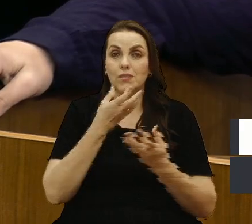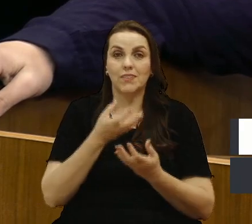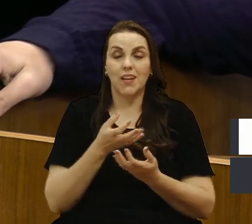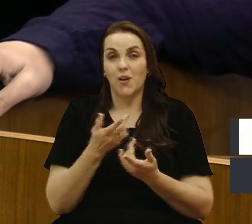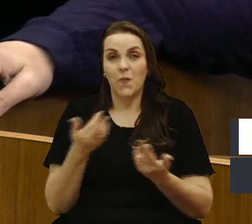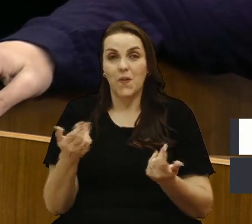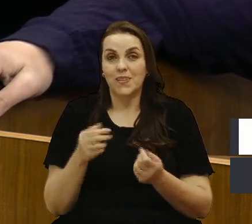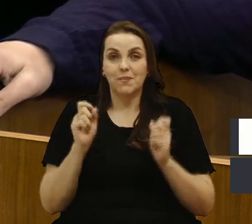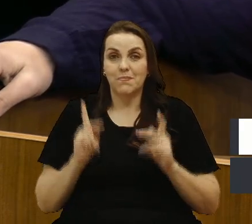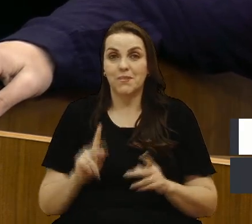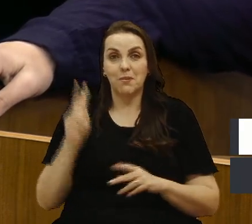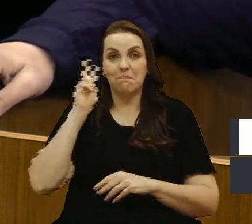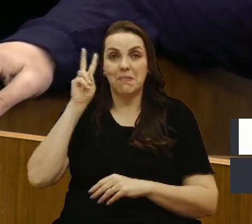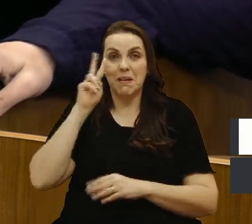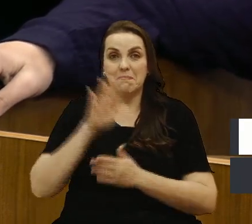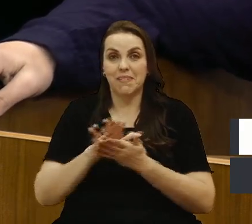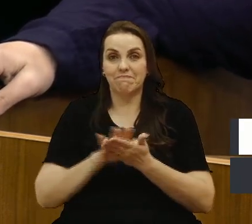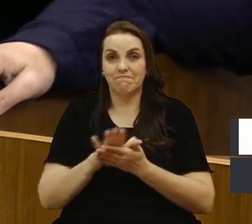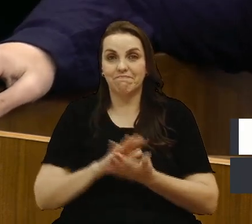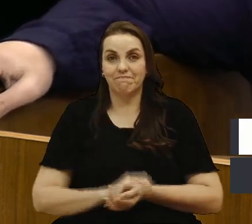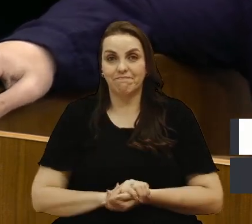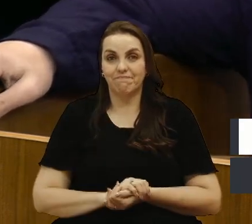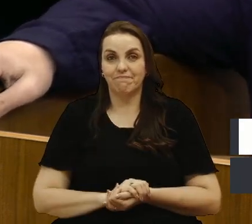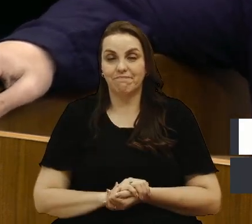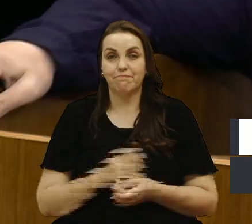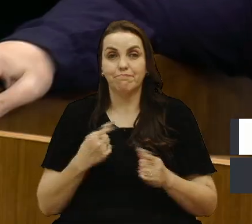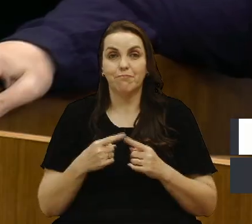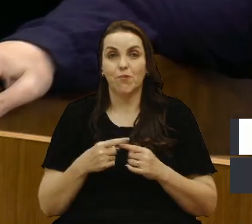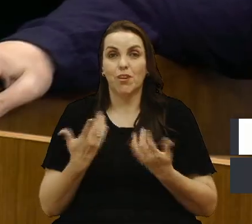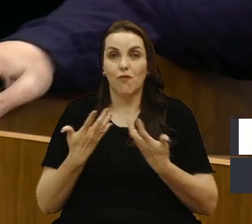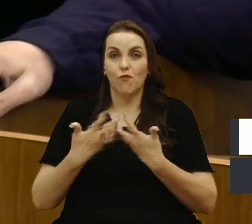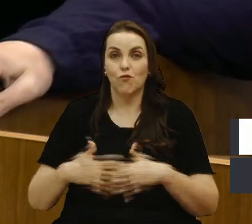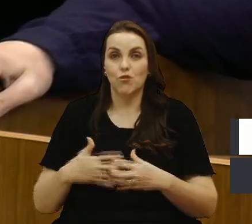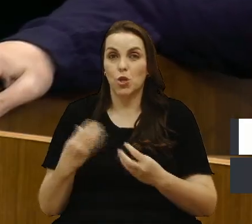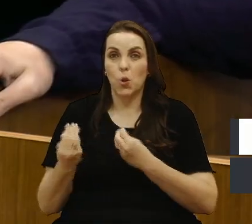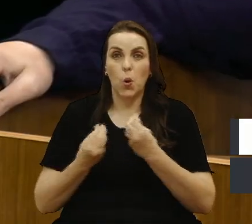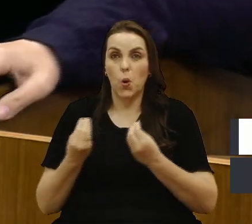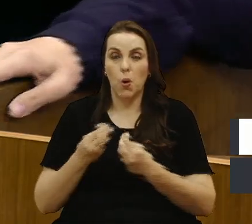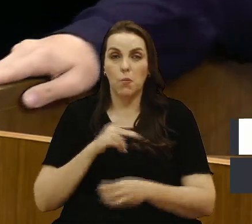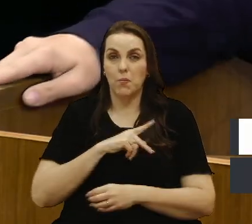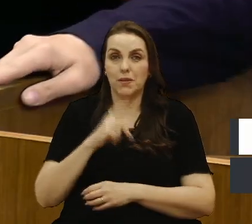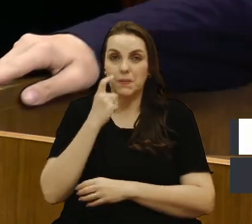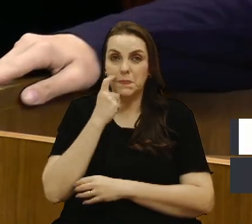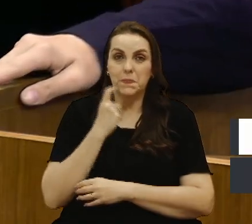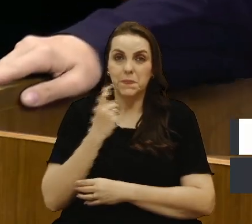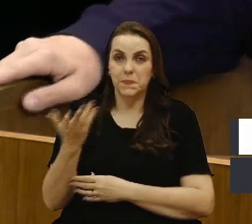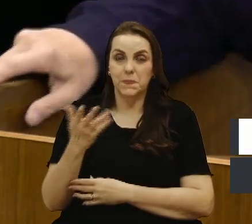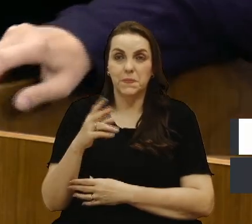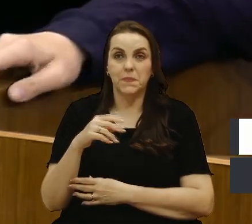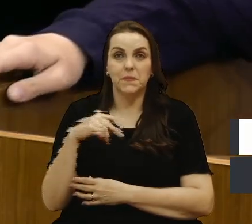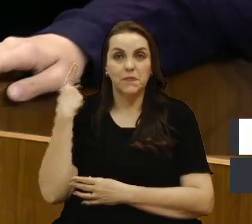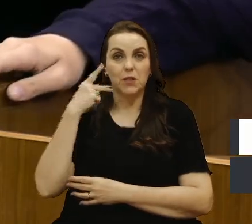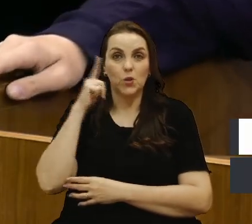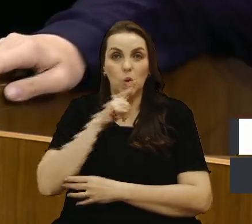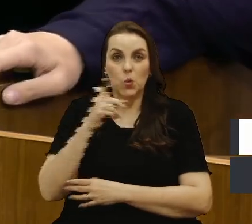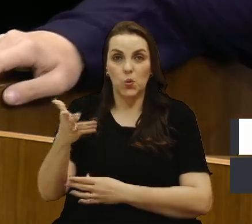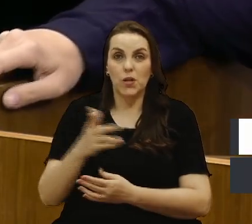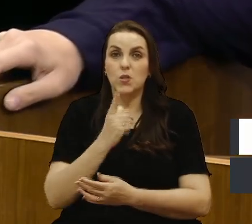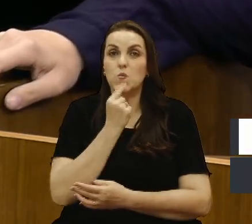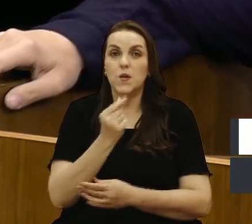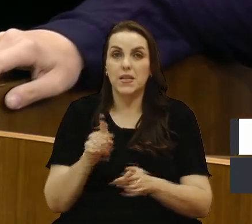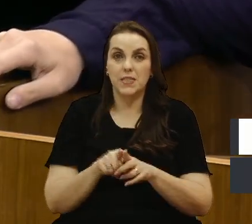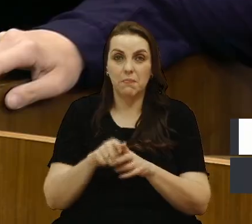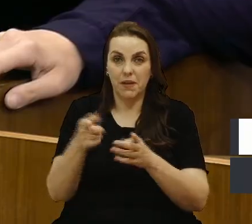lembrar. Porque como funciona, presidente Wagner, vereador Lucas, o ex que estava aqui antes?